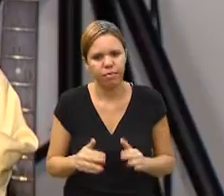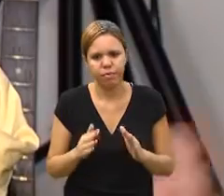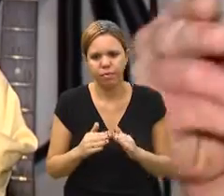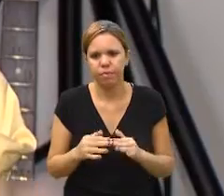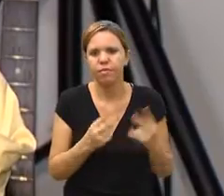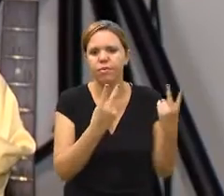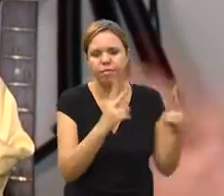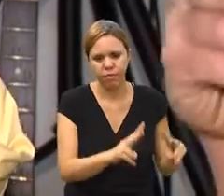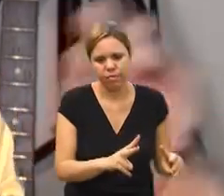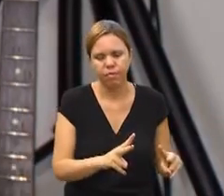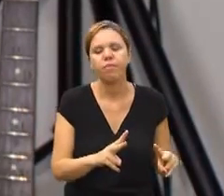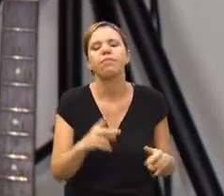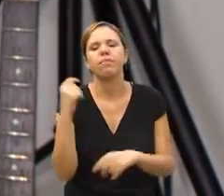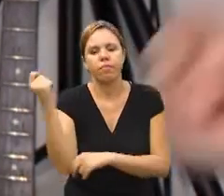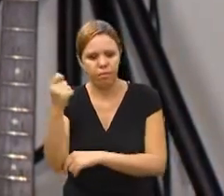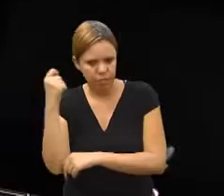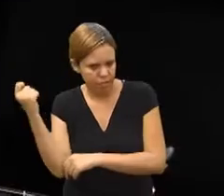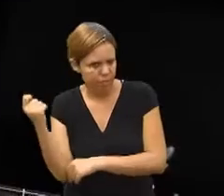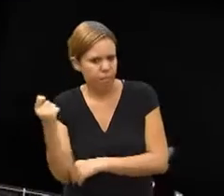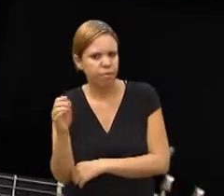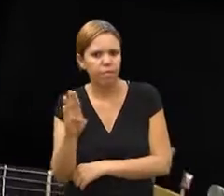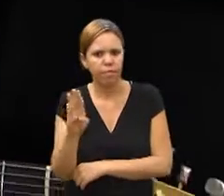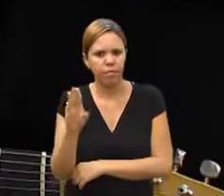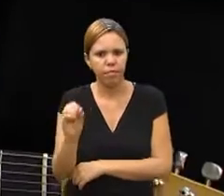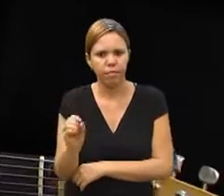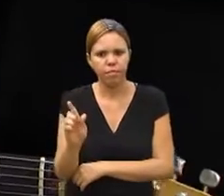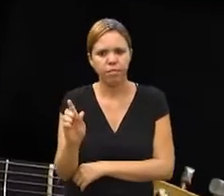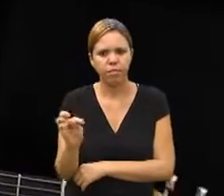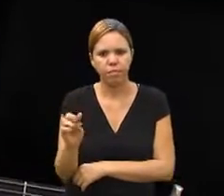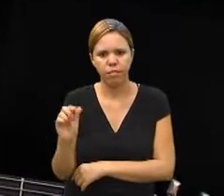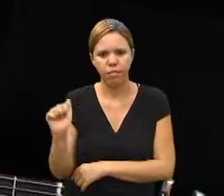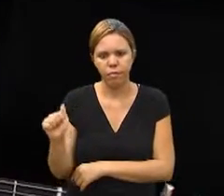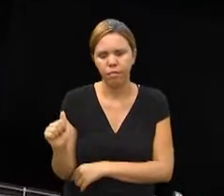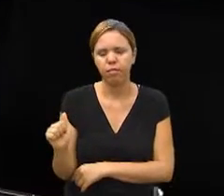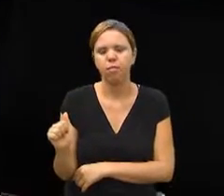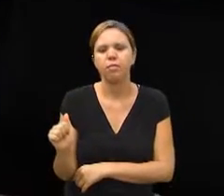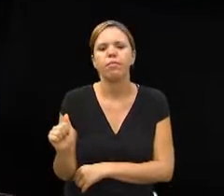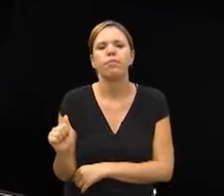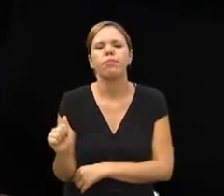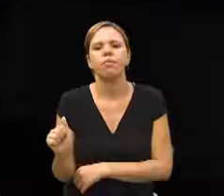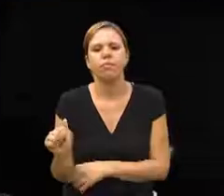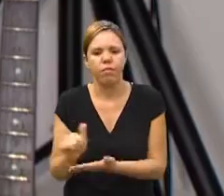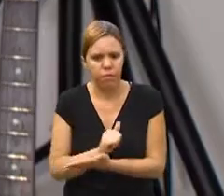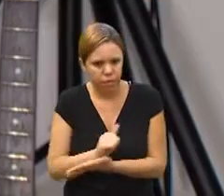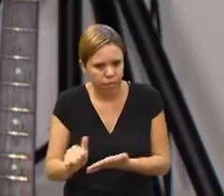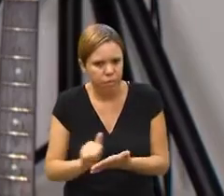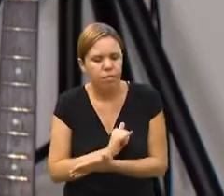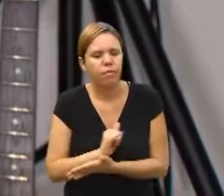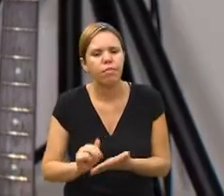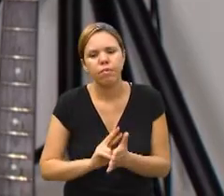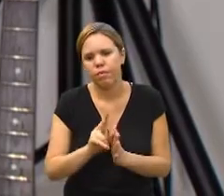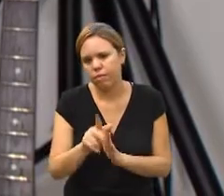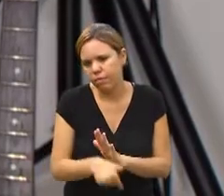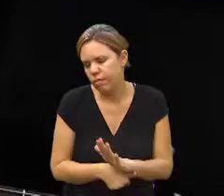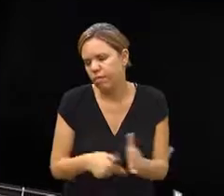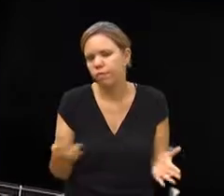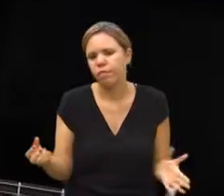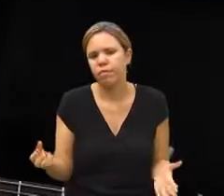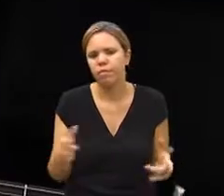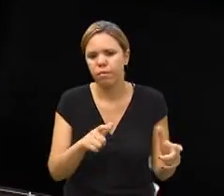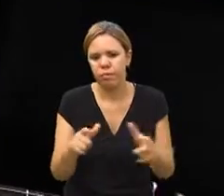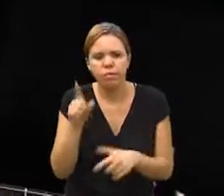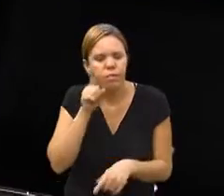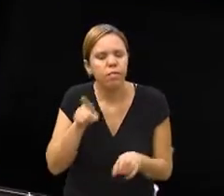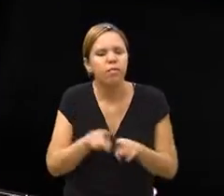em Vitória, em Porto Alegre, em Bogotá, em Nova York, em Nova Jersey, em Bogotá de novo. Puxa vida. Eu mudei muitas vezes ainda